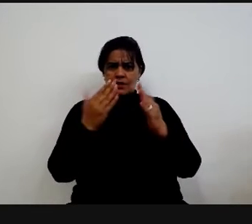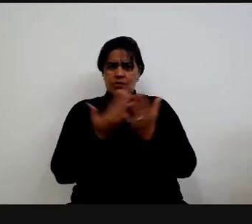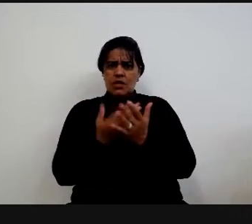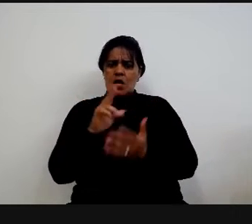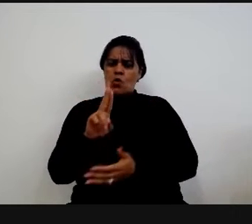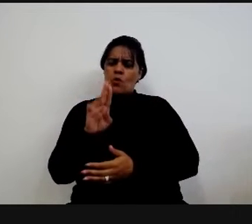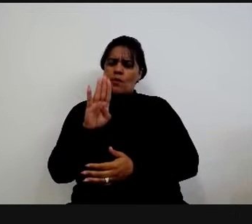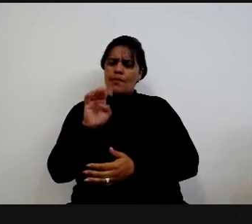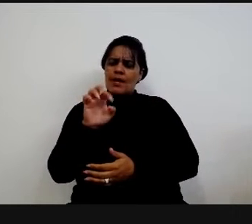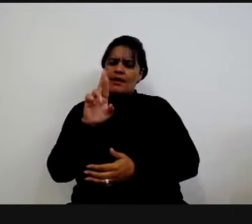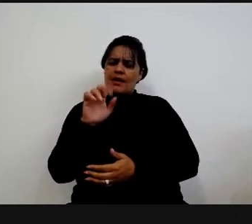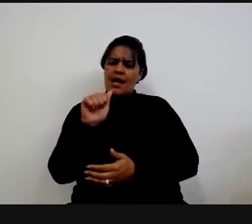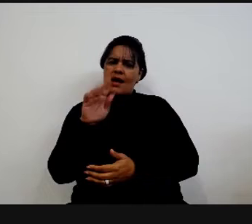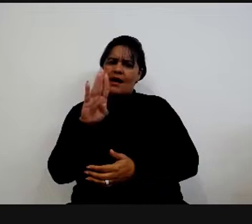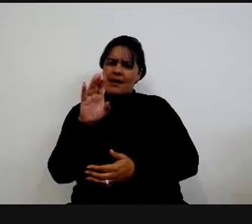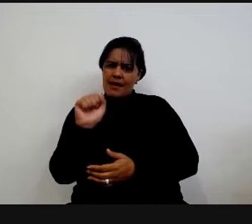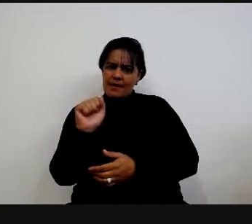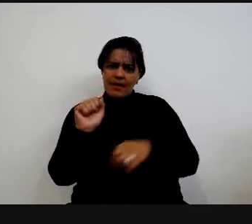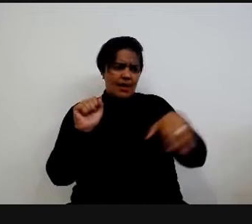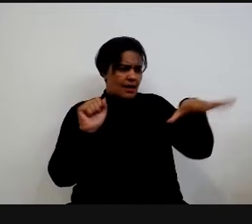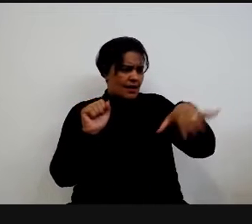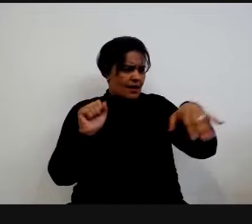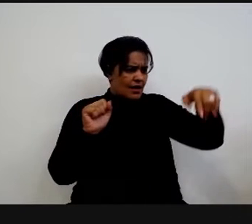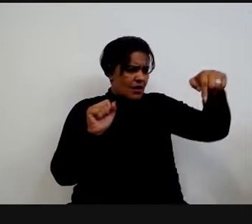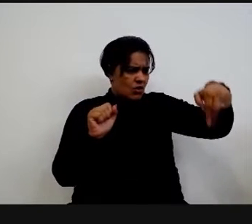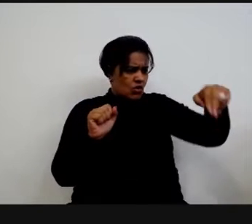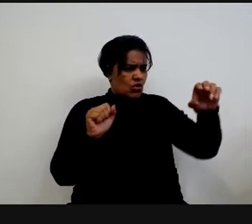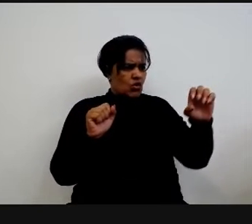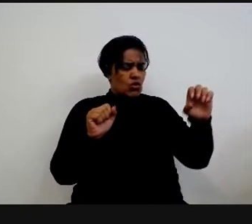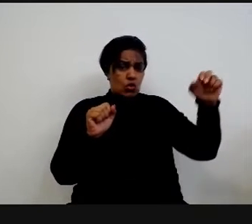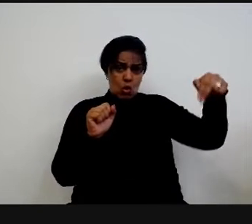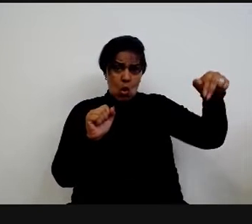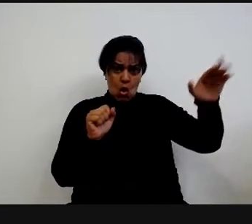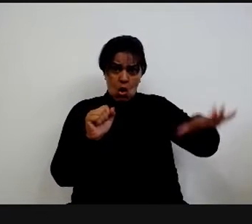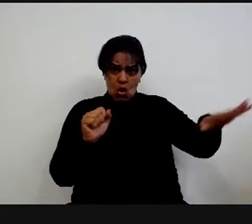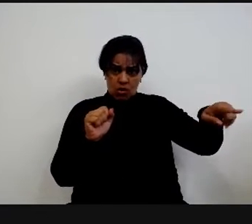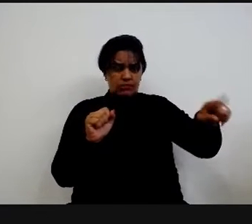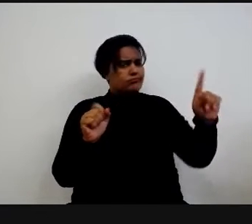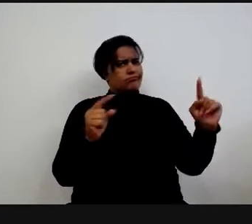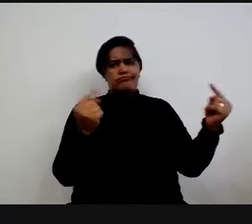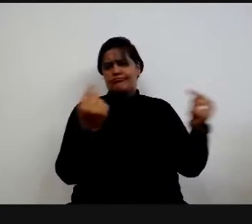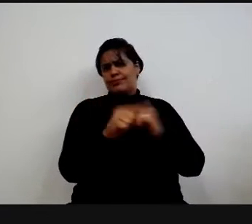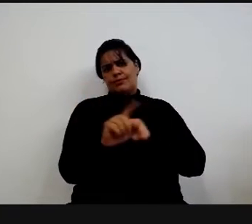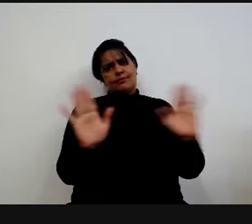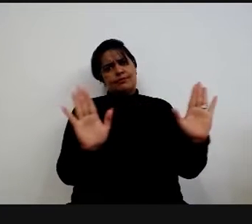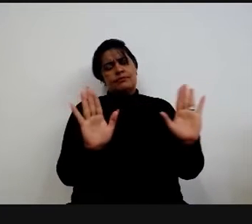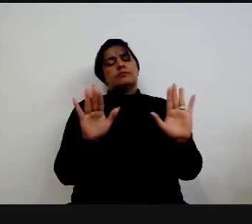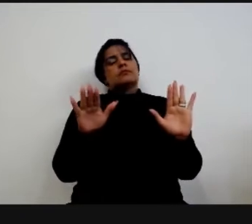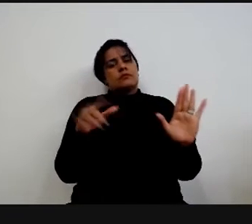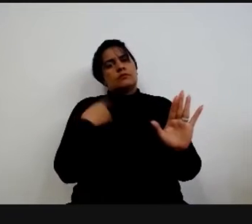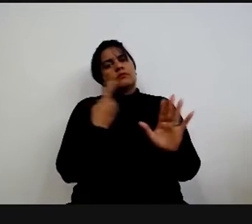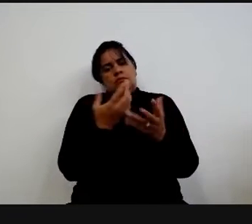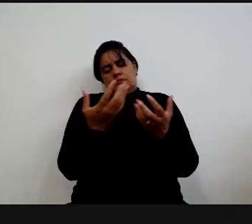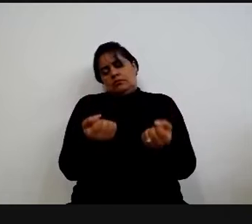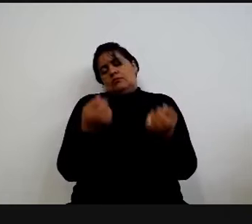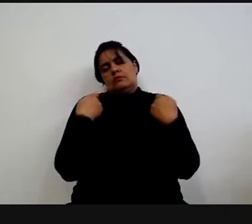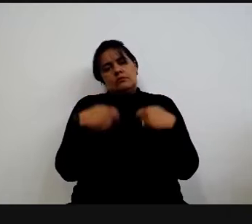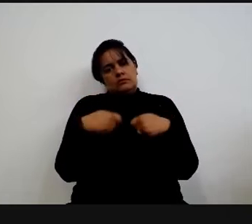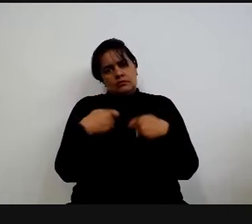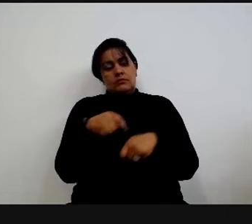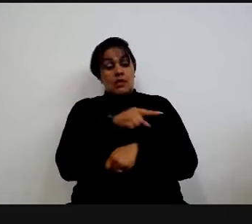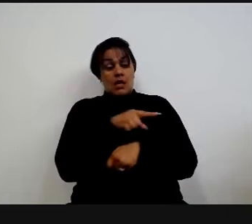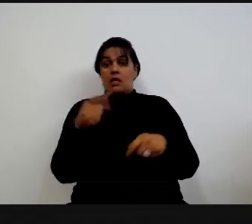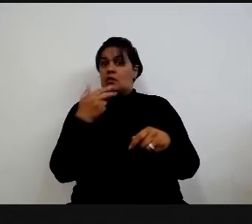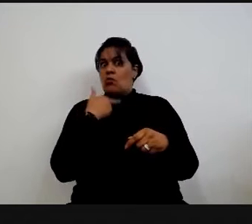lá em Uberaba. São duas realidades diferentes. Então, nós temos que aceitar essas escolas como elas são. Logicamente que elas não